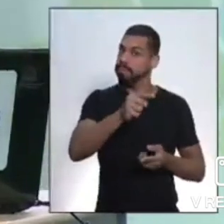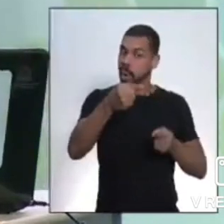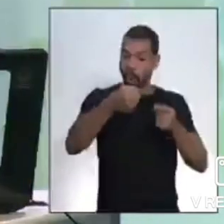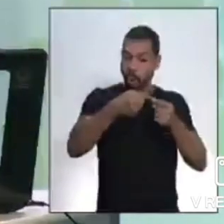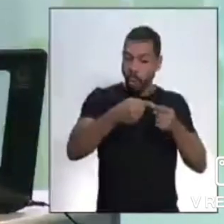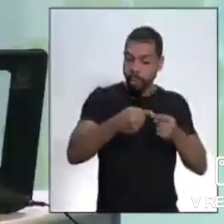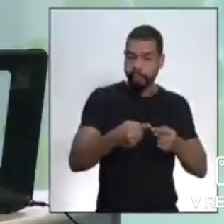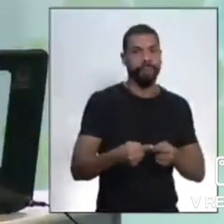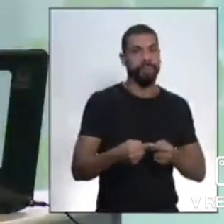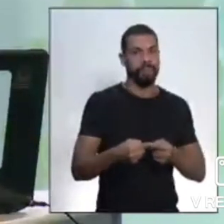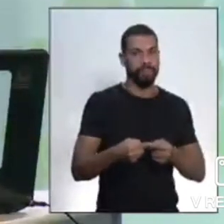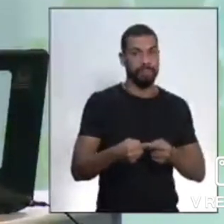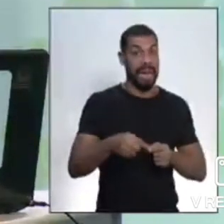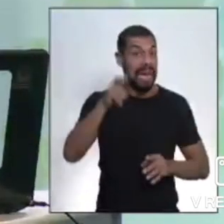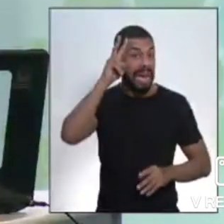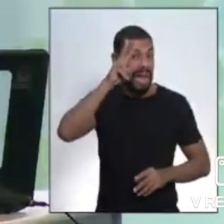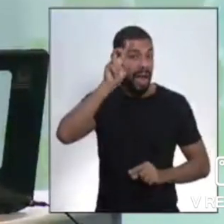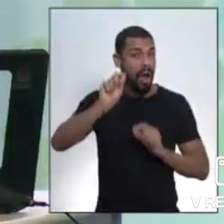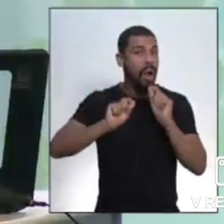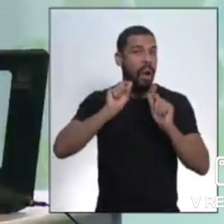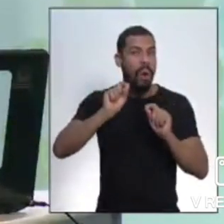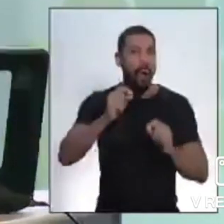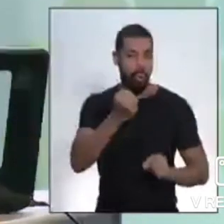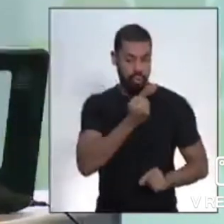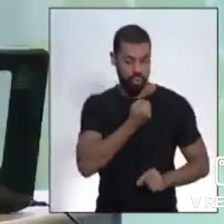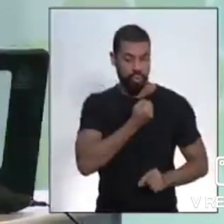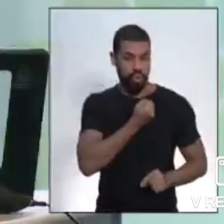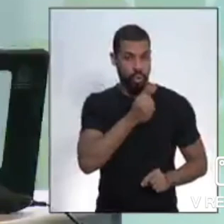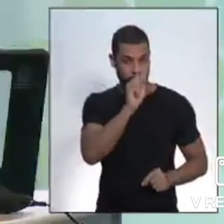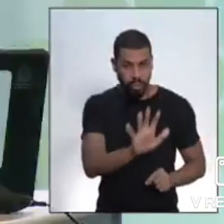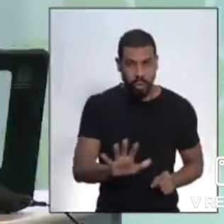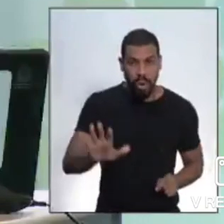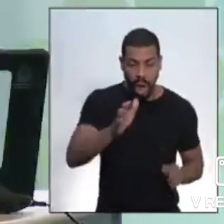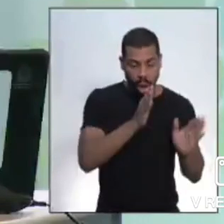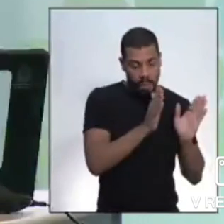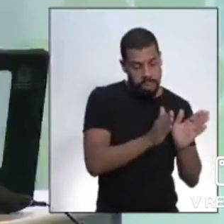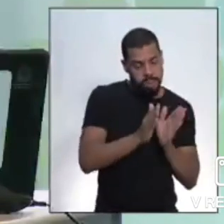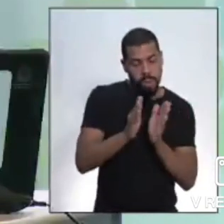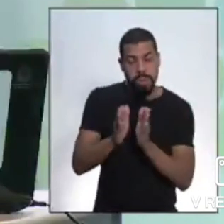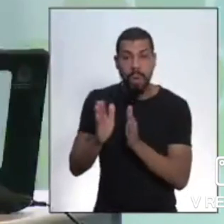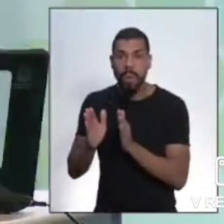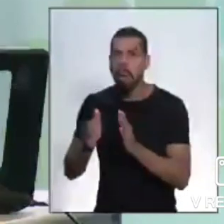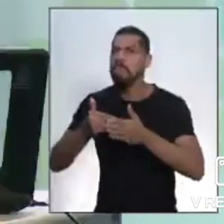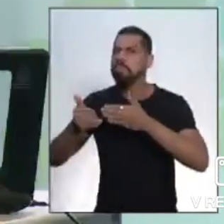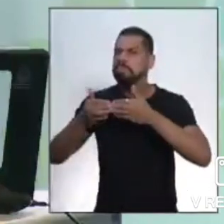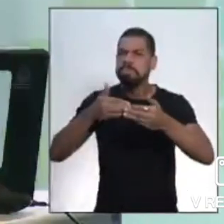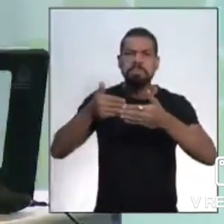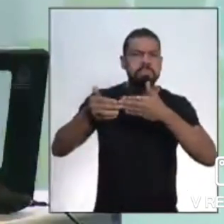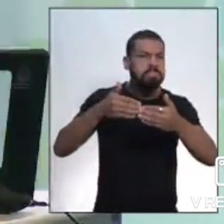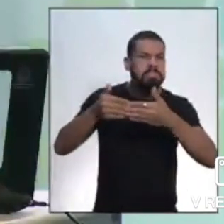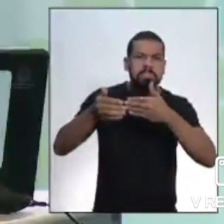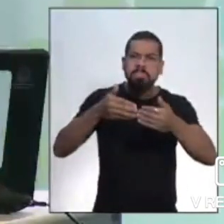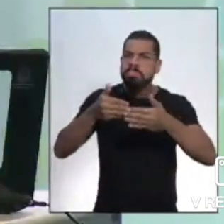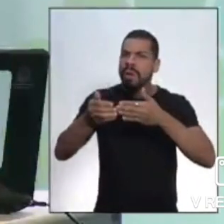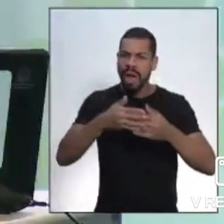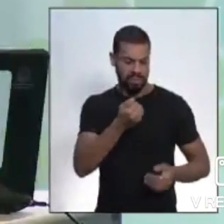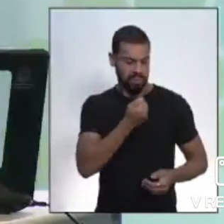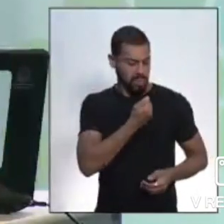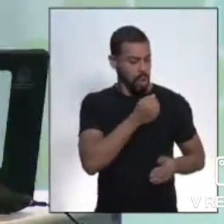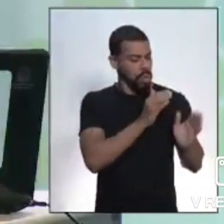represente a sequência. Lembrando, o termo geral representa para qualquer termo desta